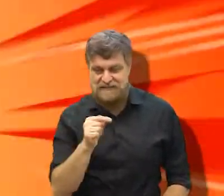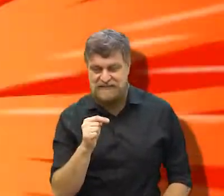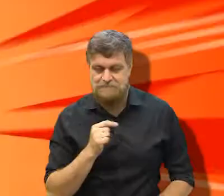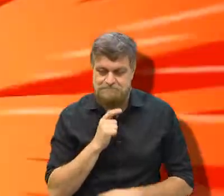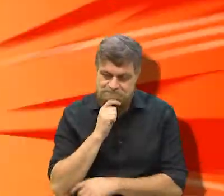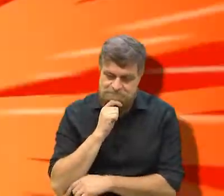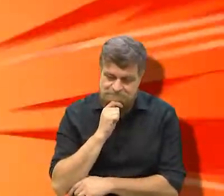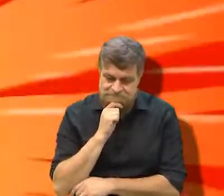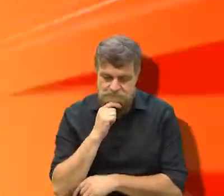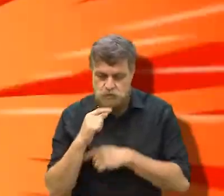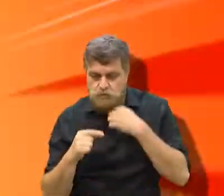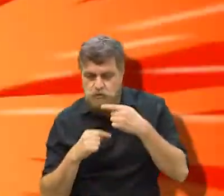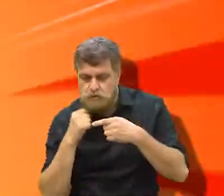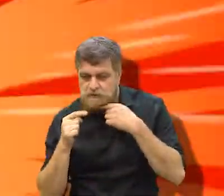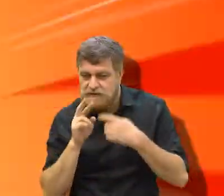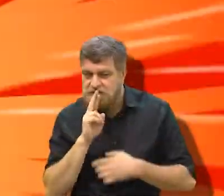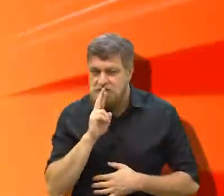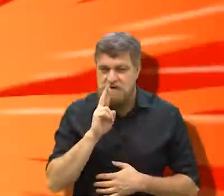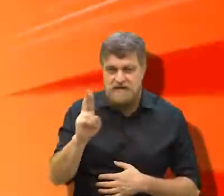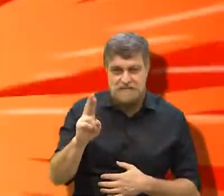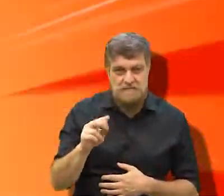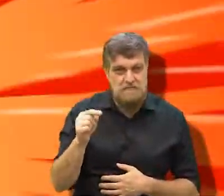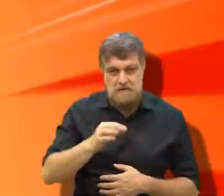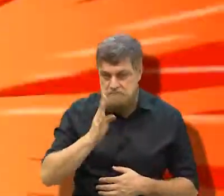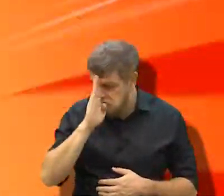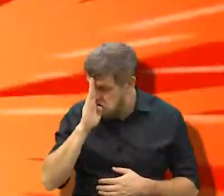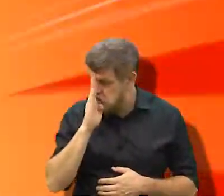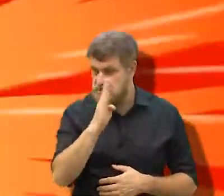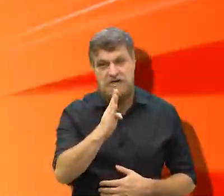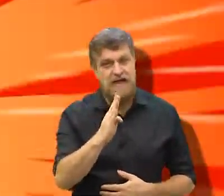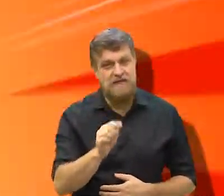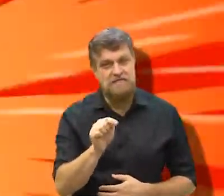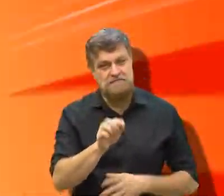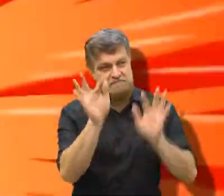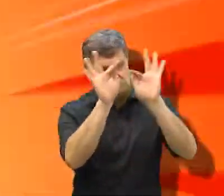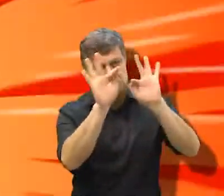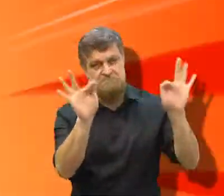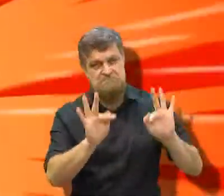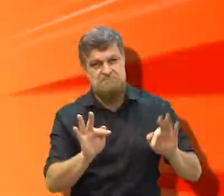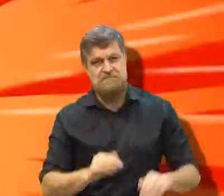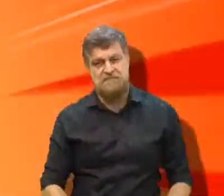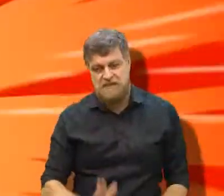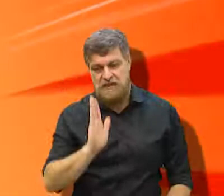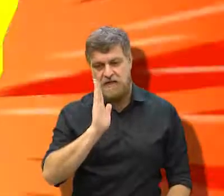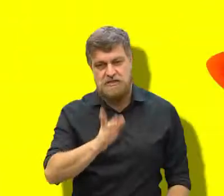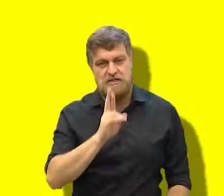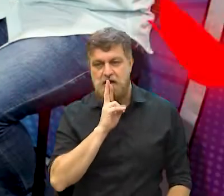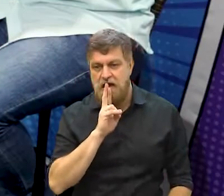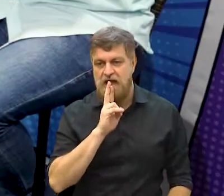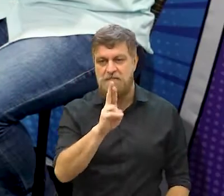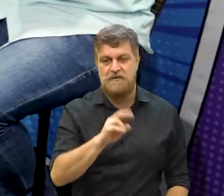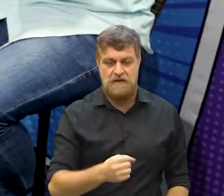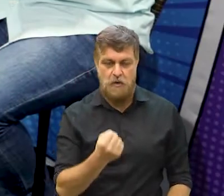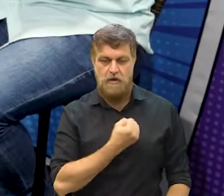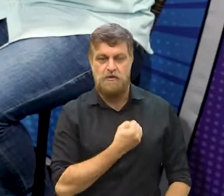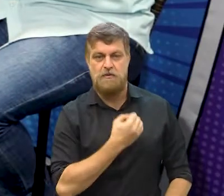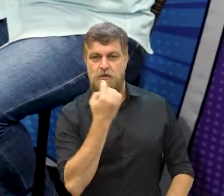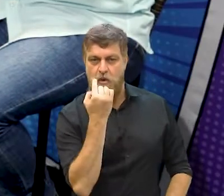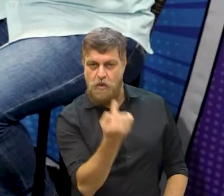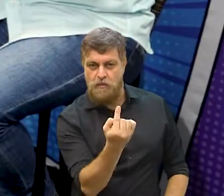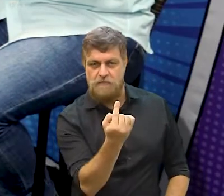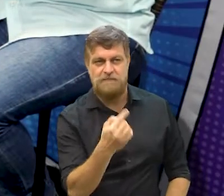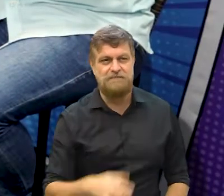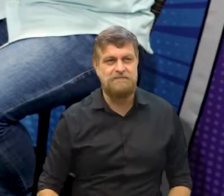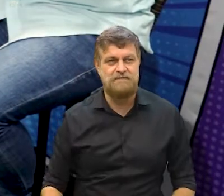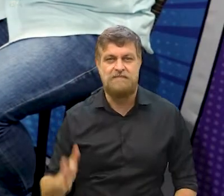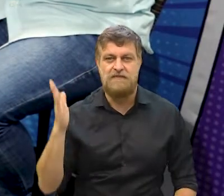ficar ali na dúvida de qual responder, mas eu fico feliz, né, que vocês foram, ó, certeiros no qual